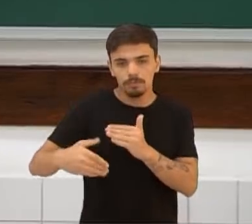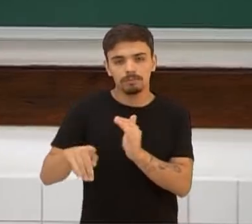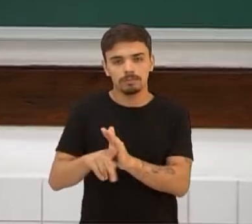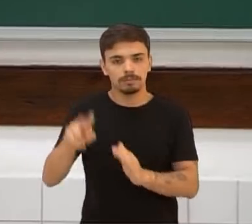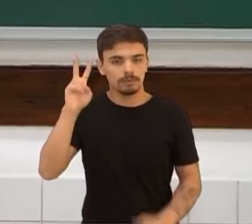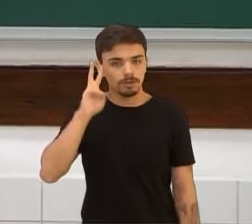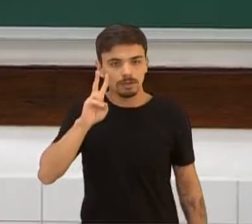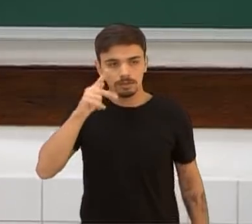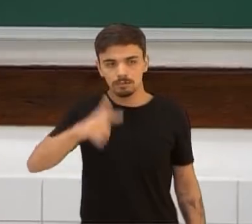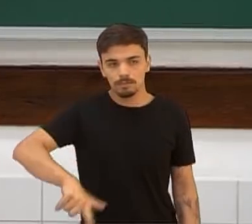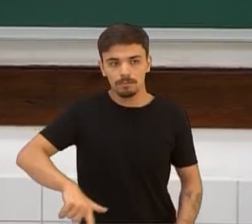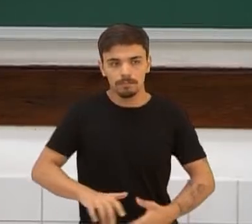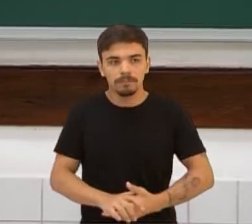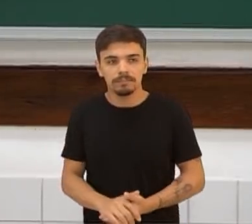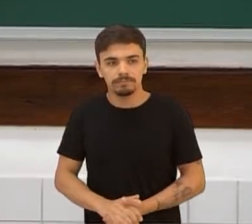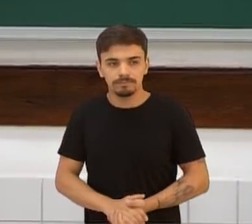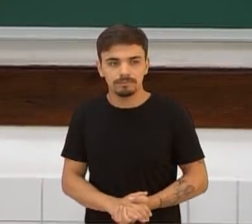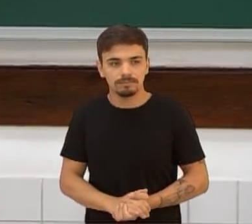história.